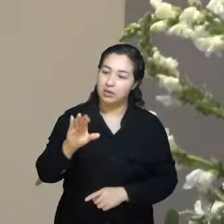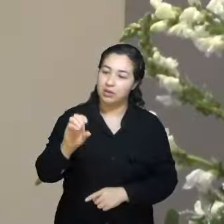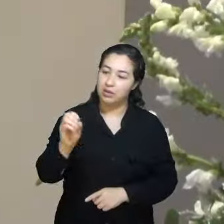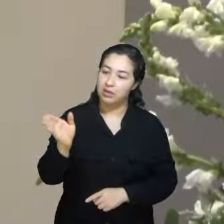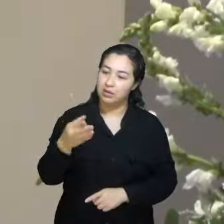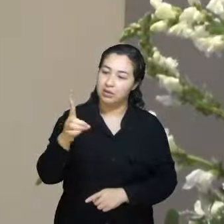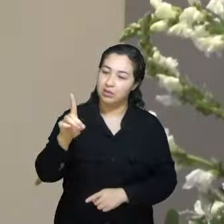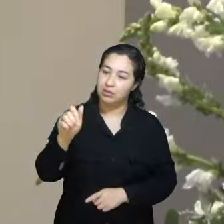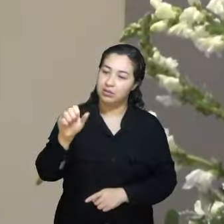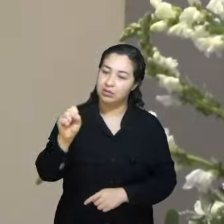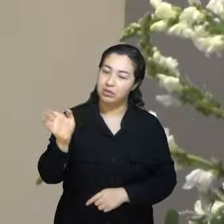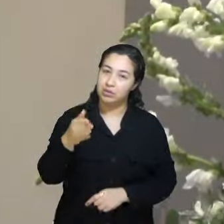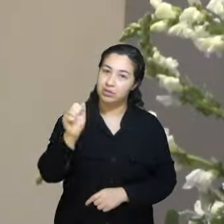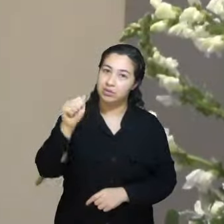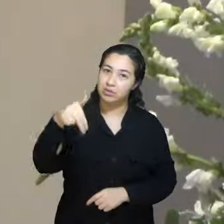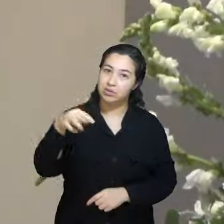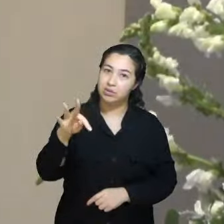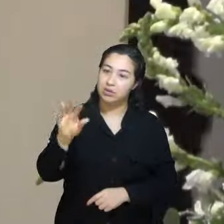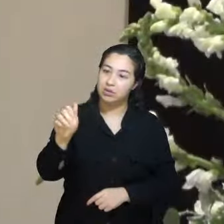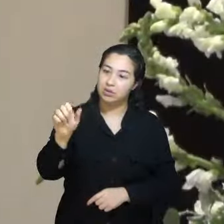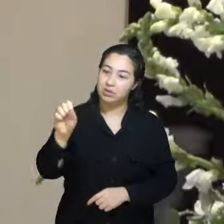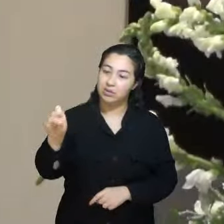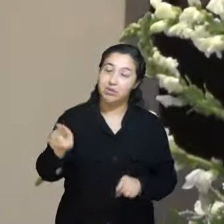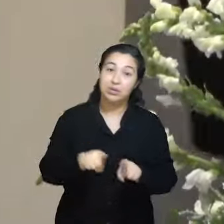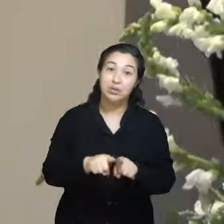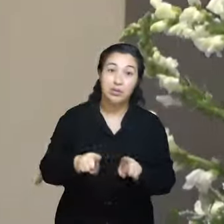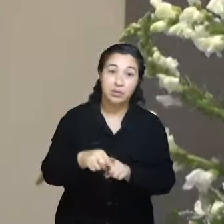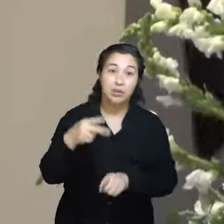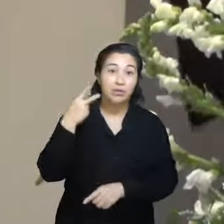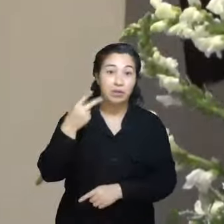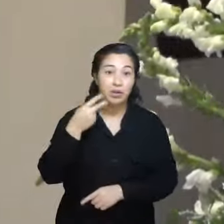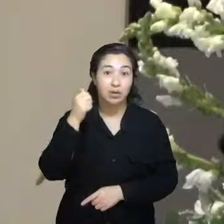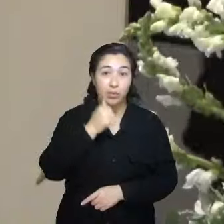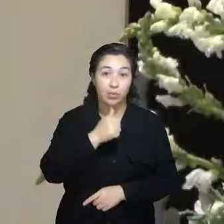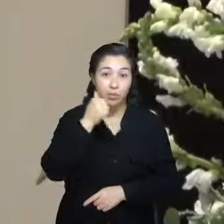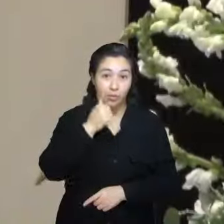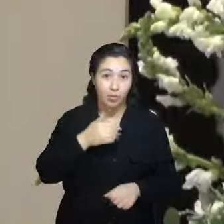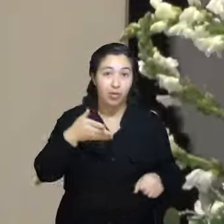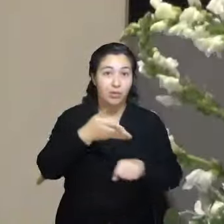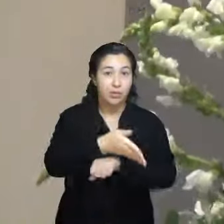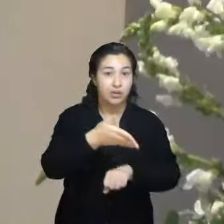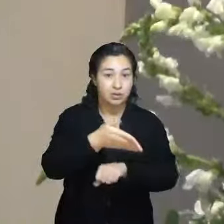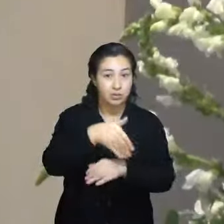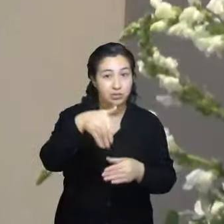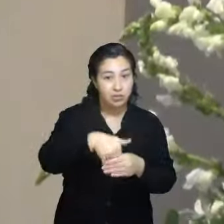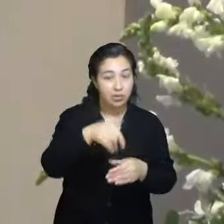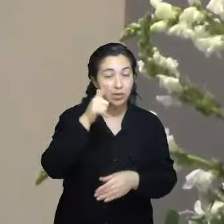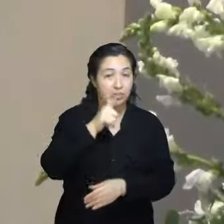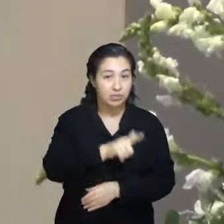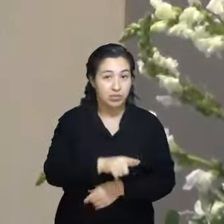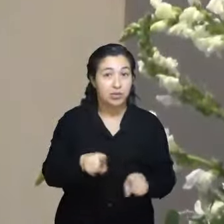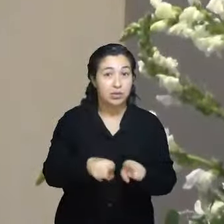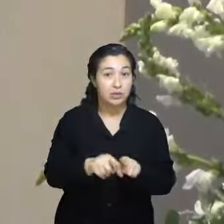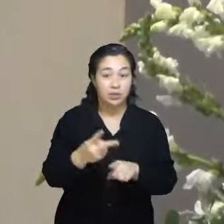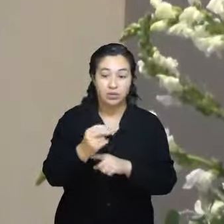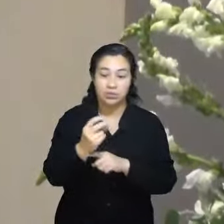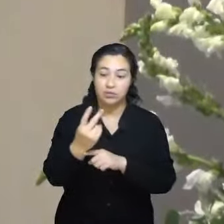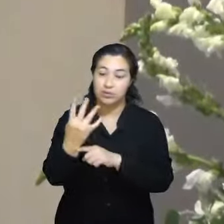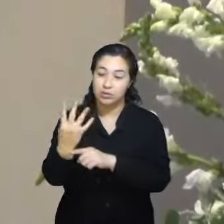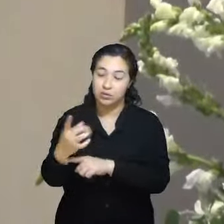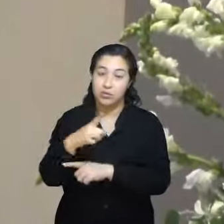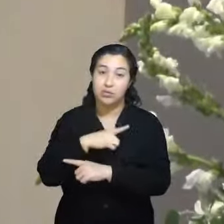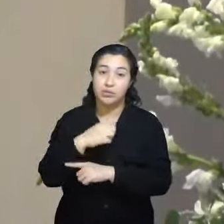estado 577 vereadoras a participação feminina no pleito de 2024 chegou a